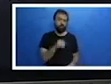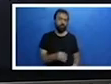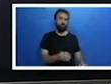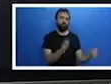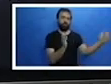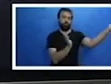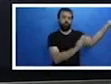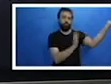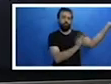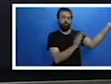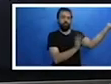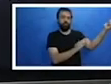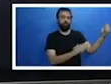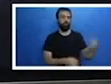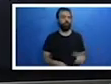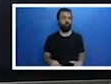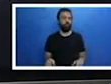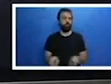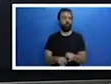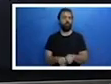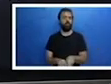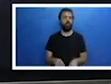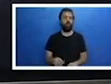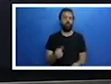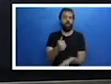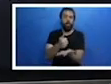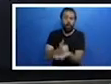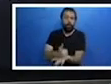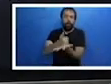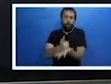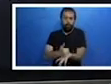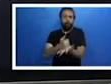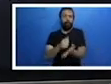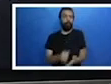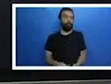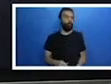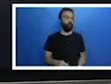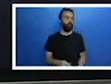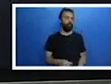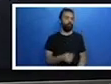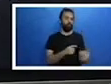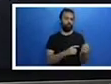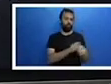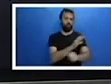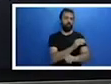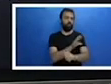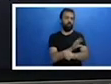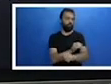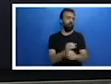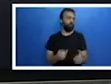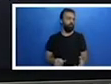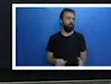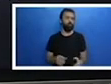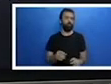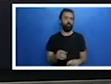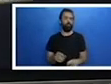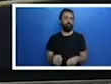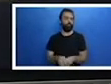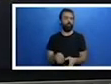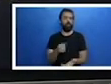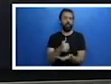força maior. E a potência é a capacidade de aguentar aquele determinado tempo. Flexibilidade, resistência